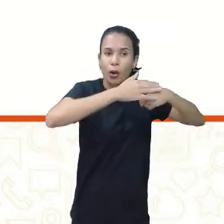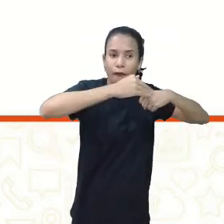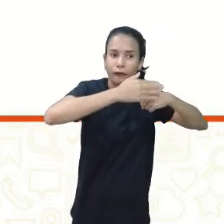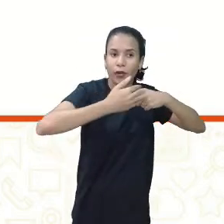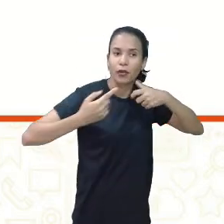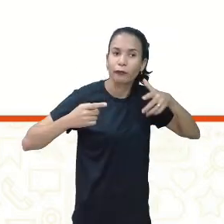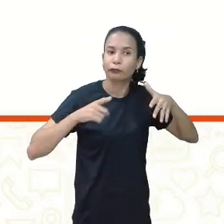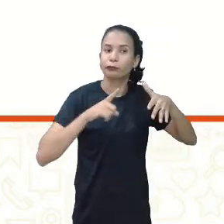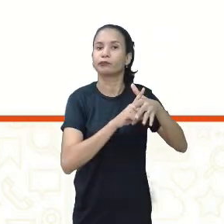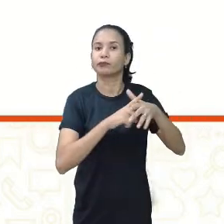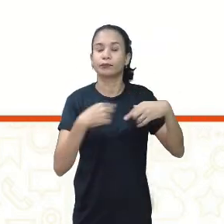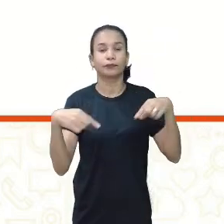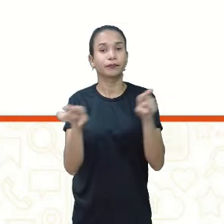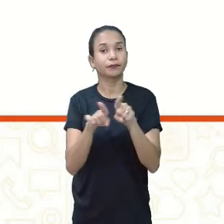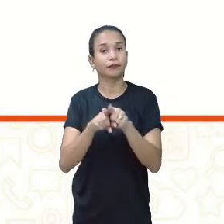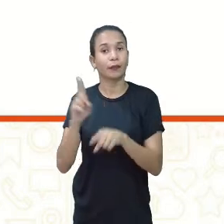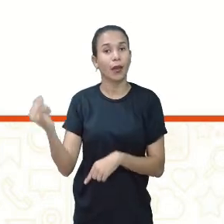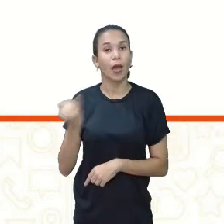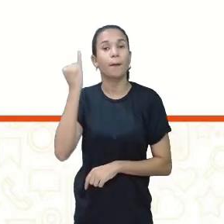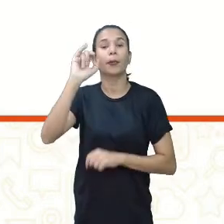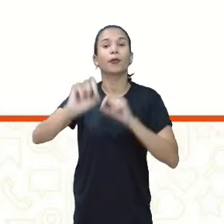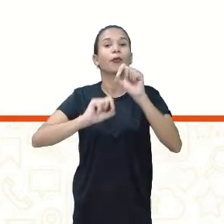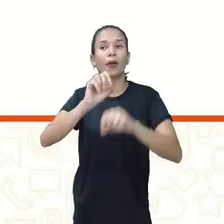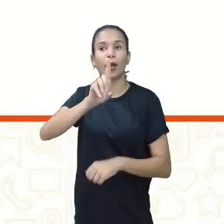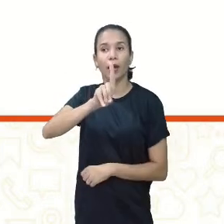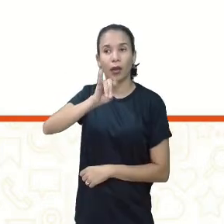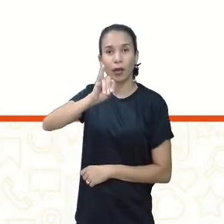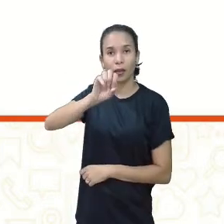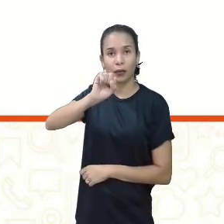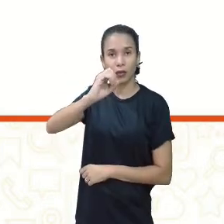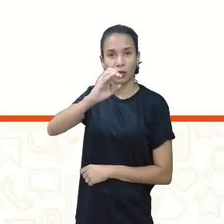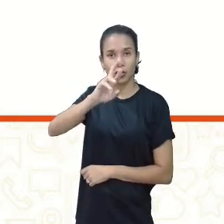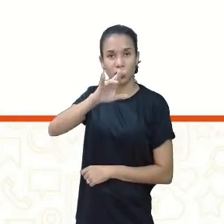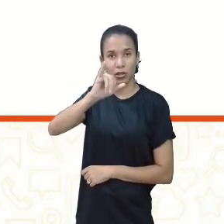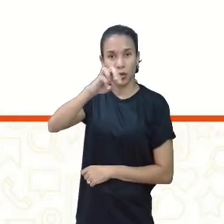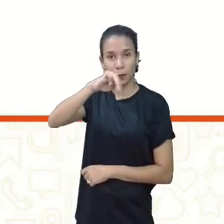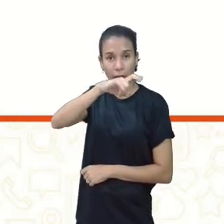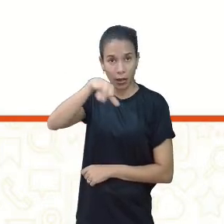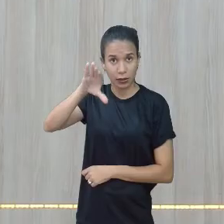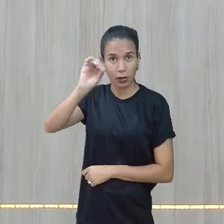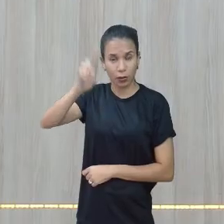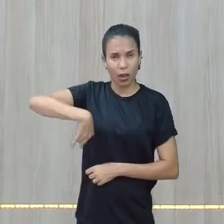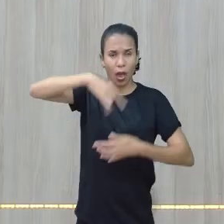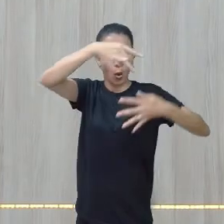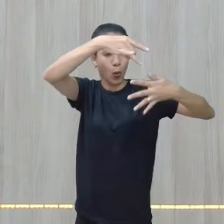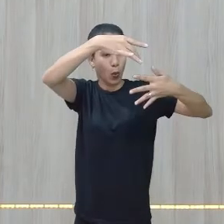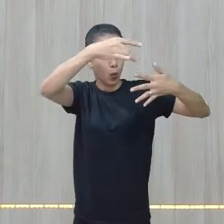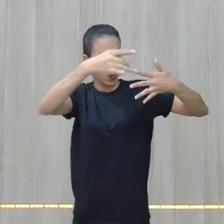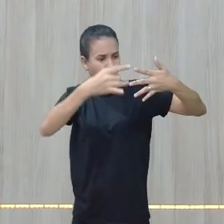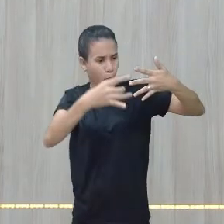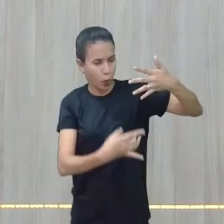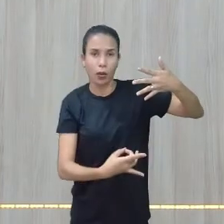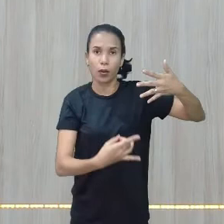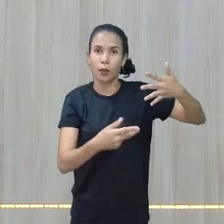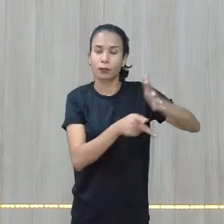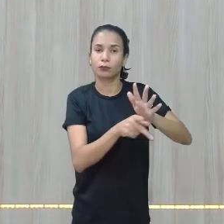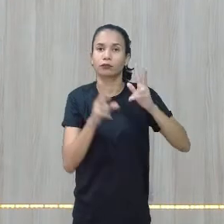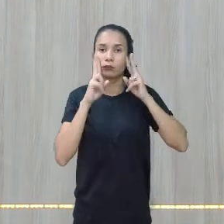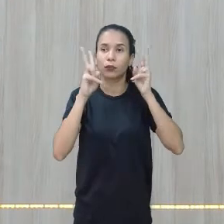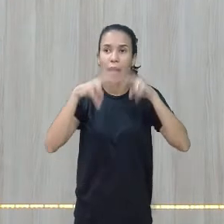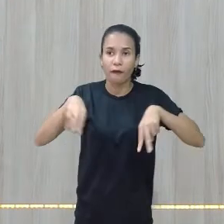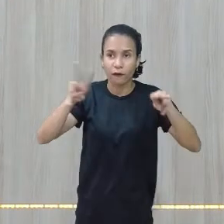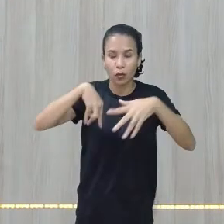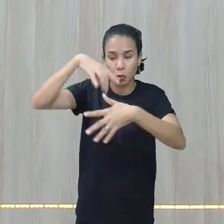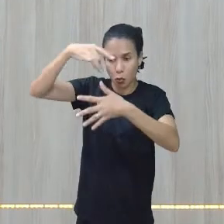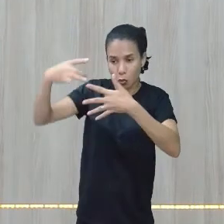outro aspecto importante é a discriminação, né? Quando a gente discrimina, a discriminação visual, a